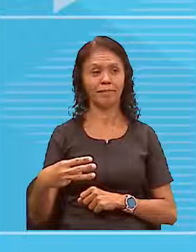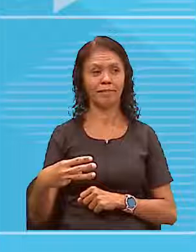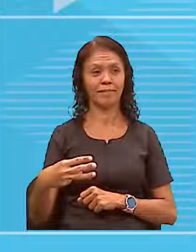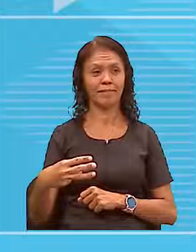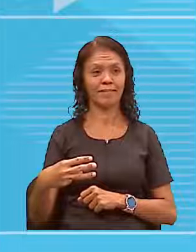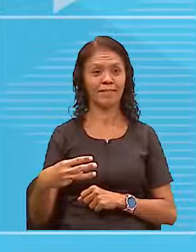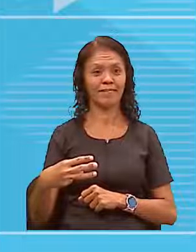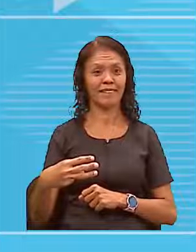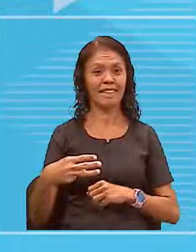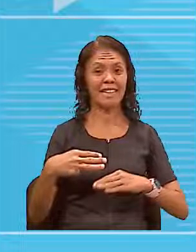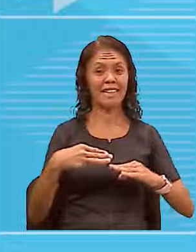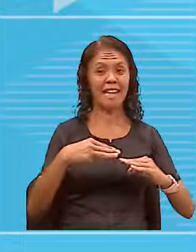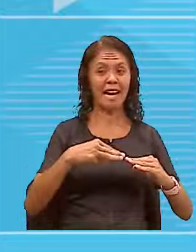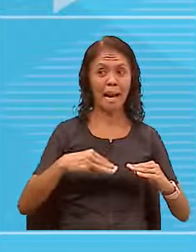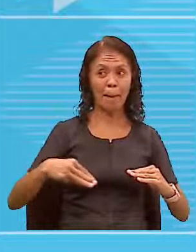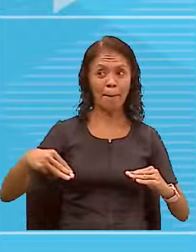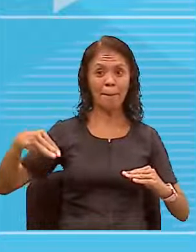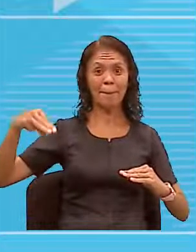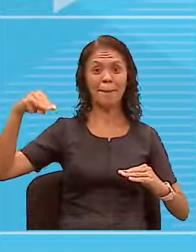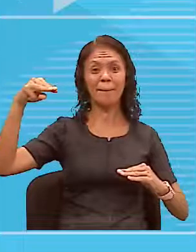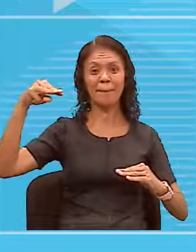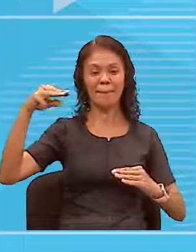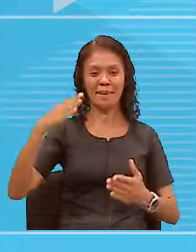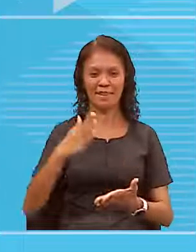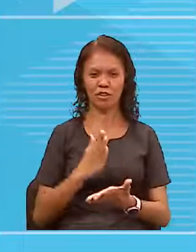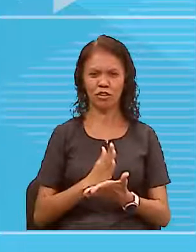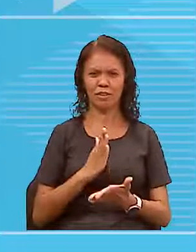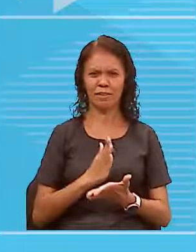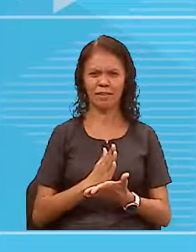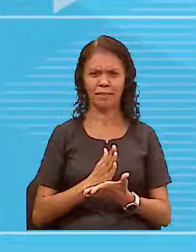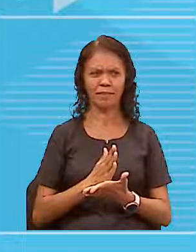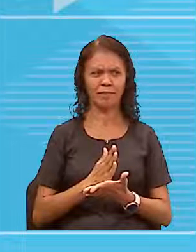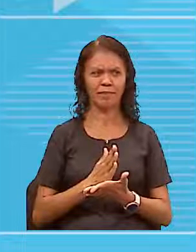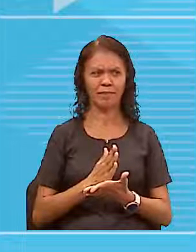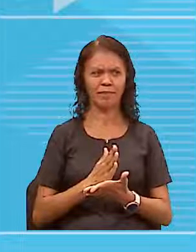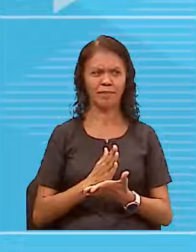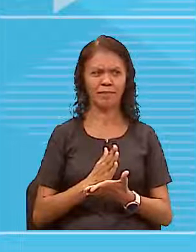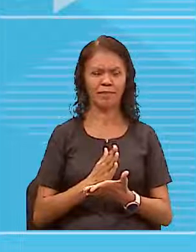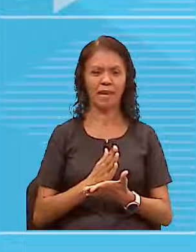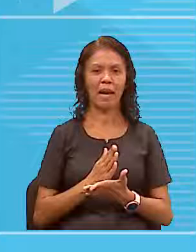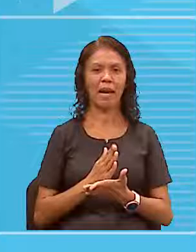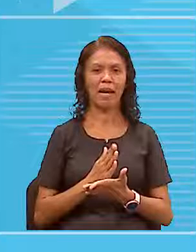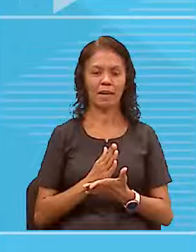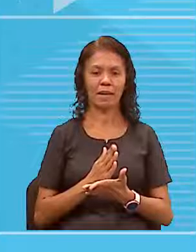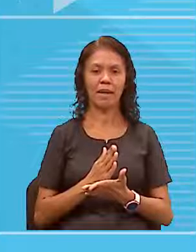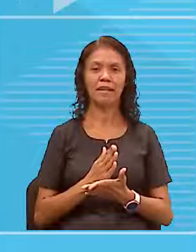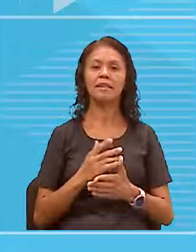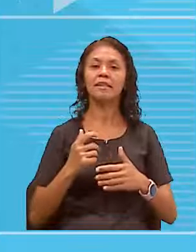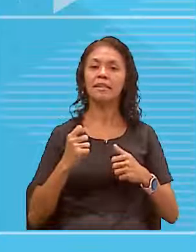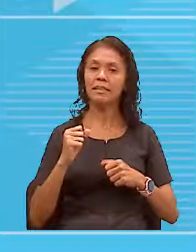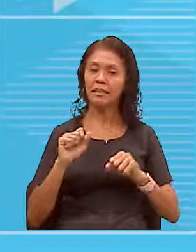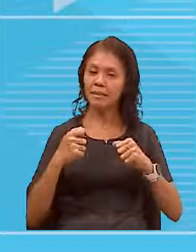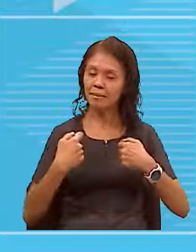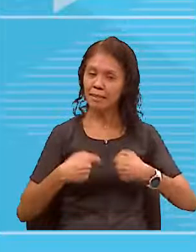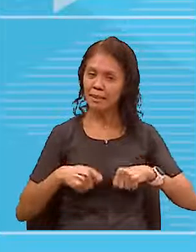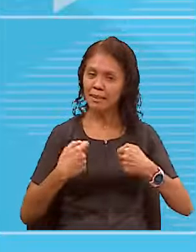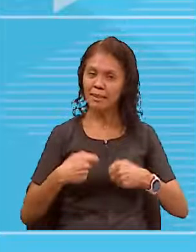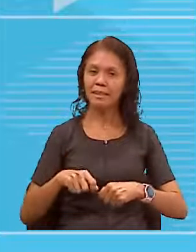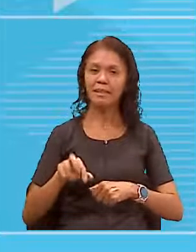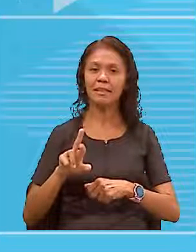a mediana, se faz necessário colocar em rol? Perfeito, Gabriel. Sim.